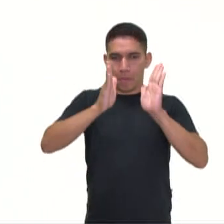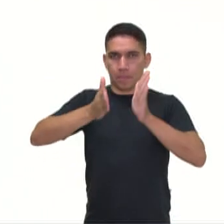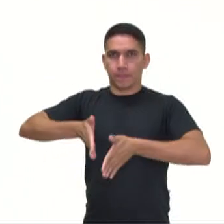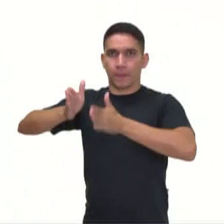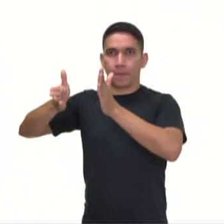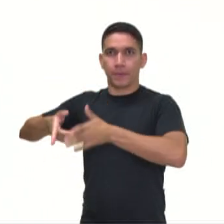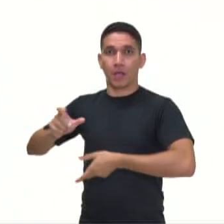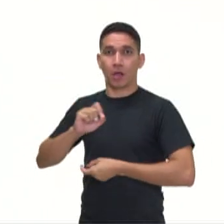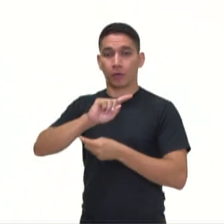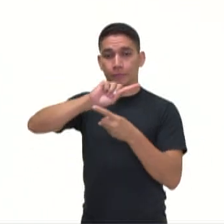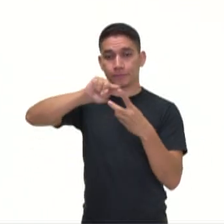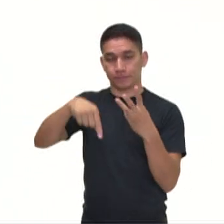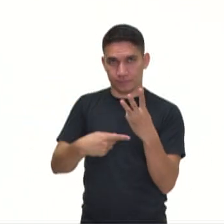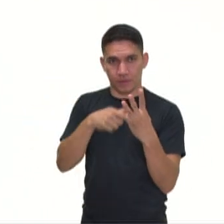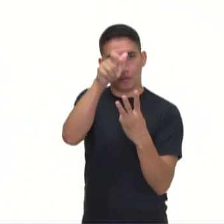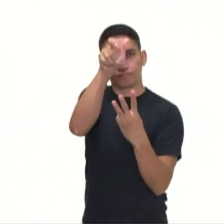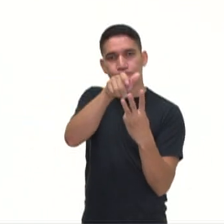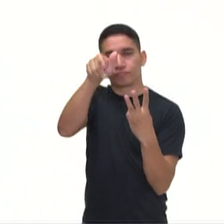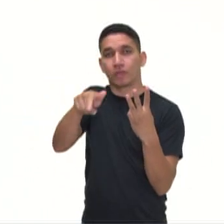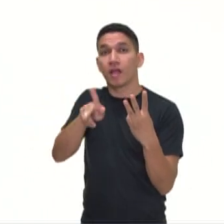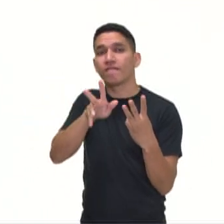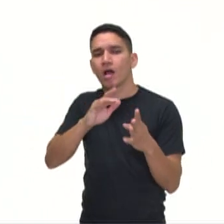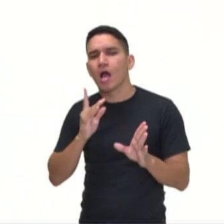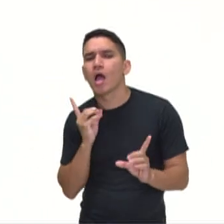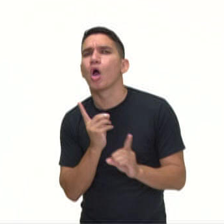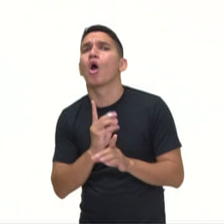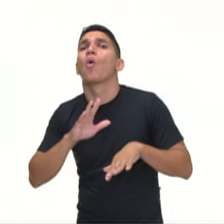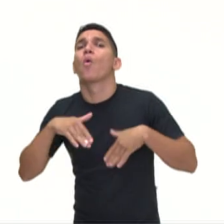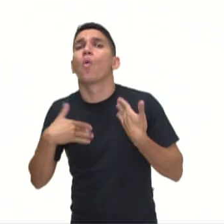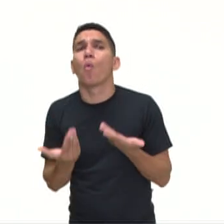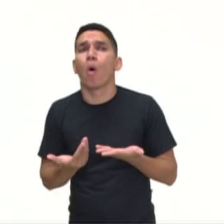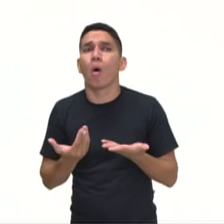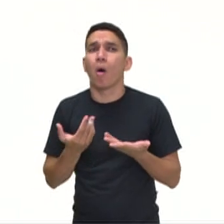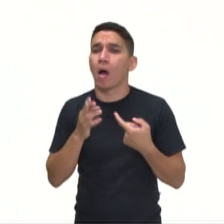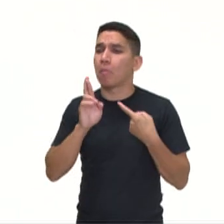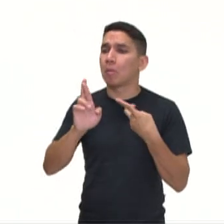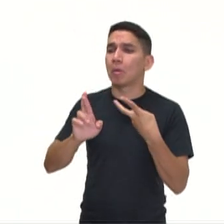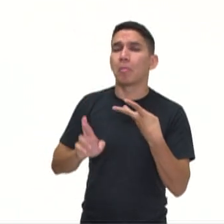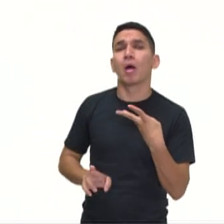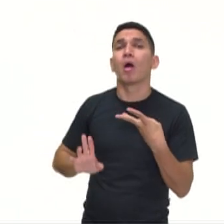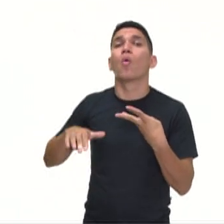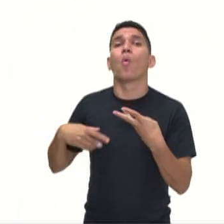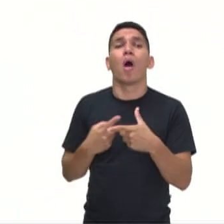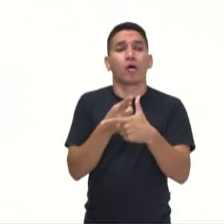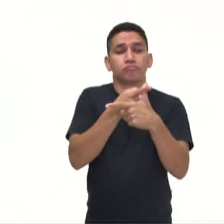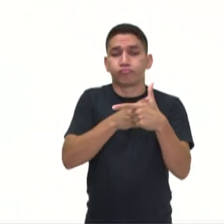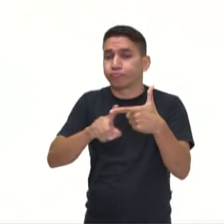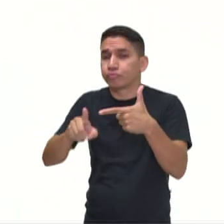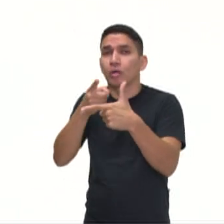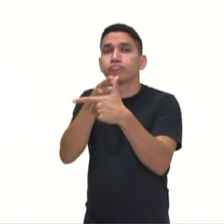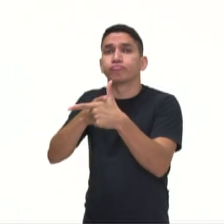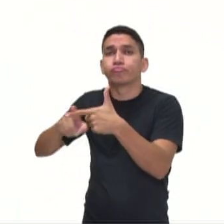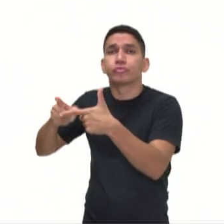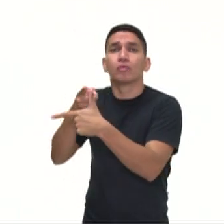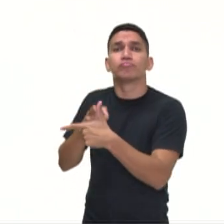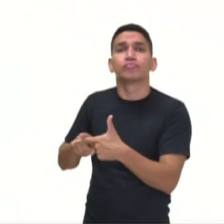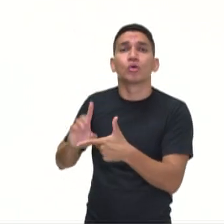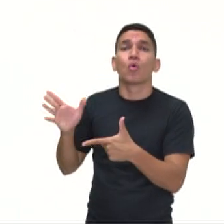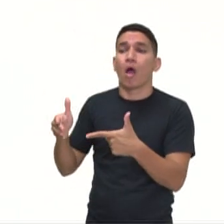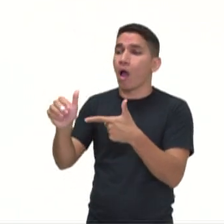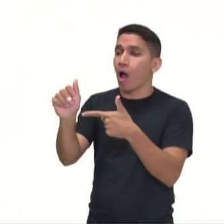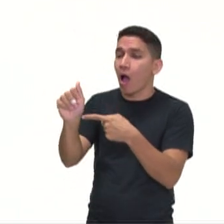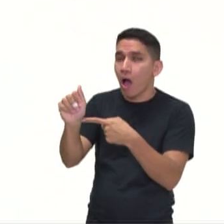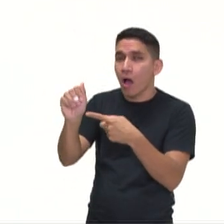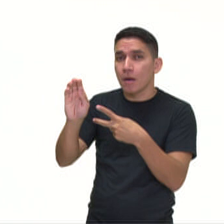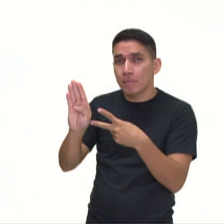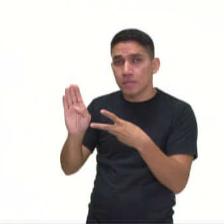divisões e vocês vão ter que encontrar o valor dessas três divisões. Vocês vão substituir o A, o B e o